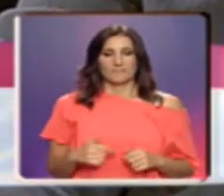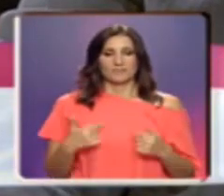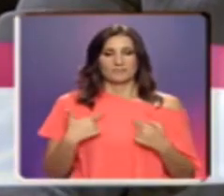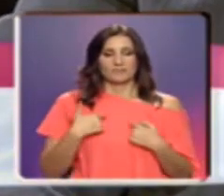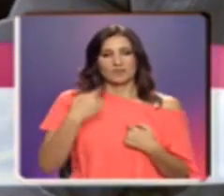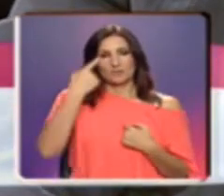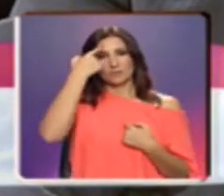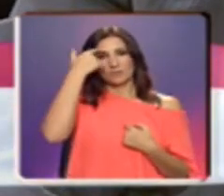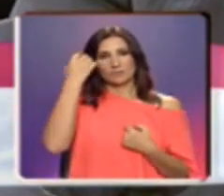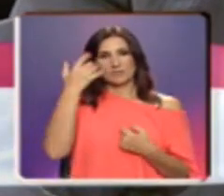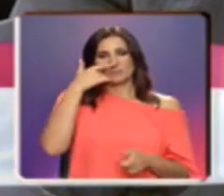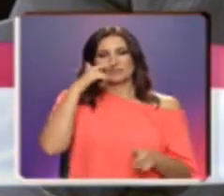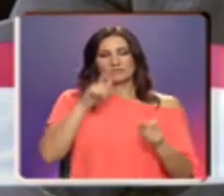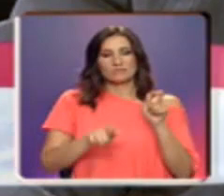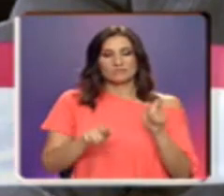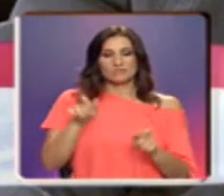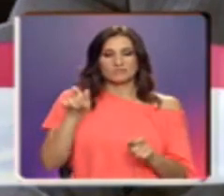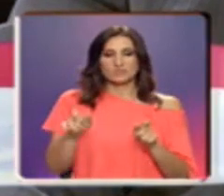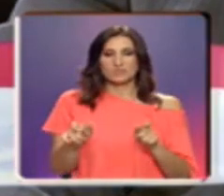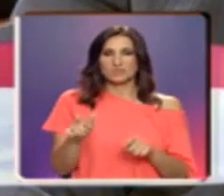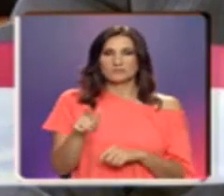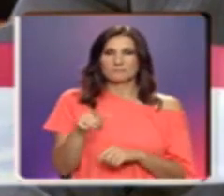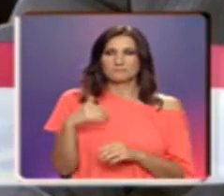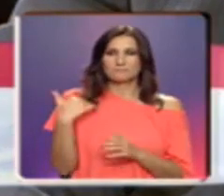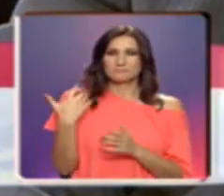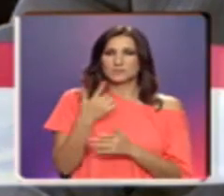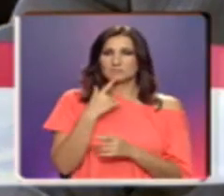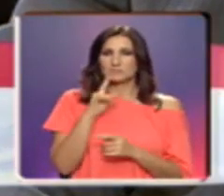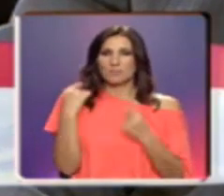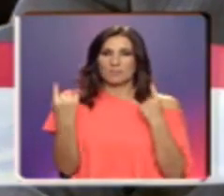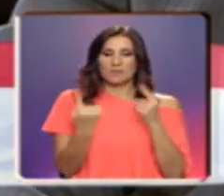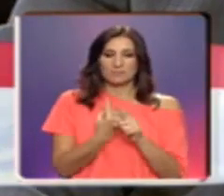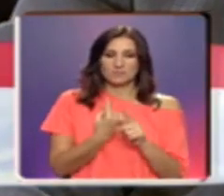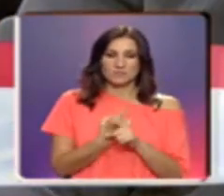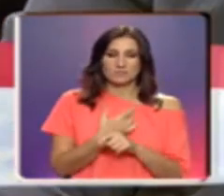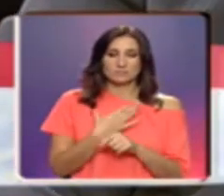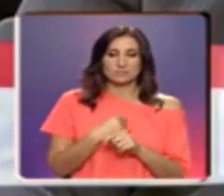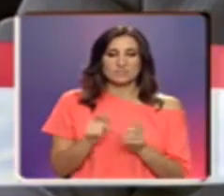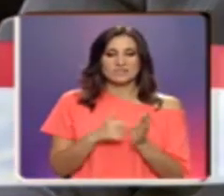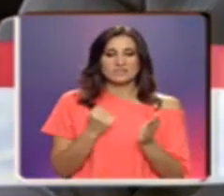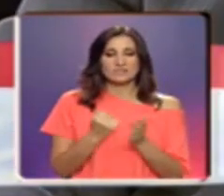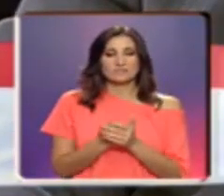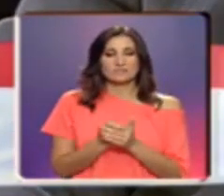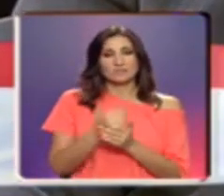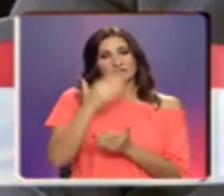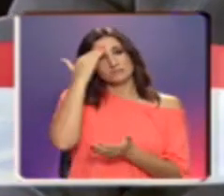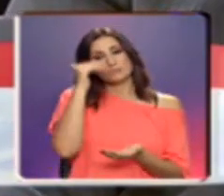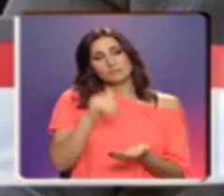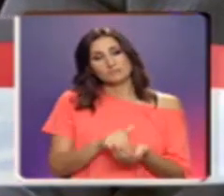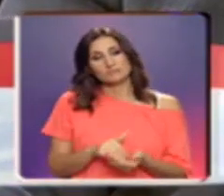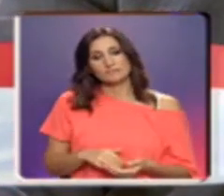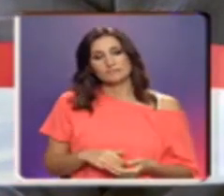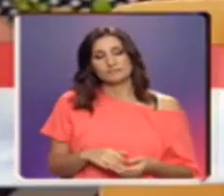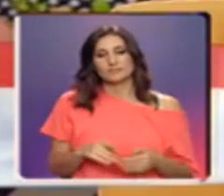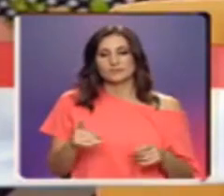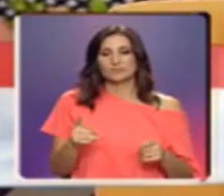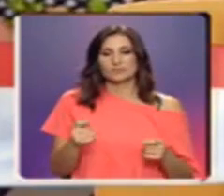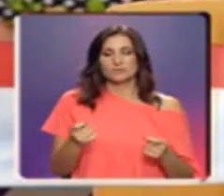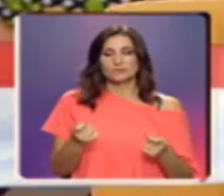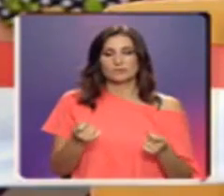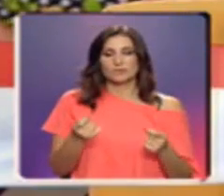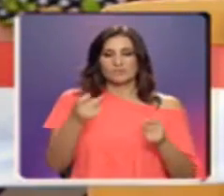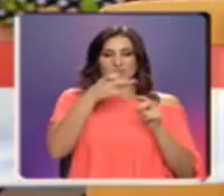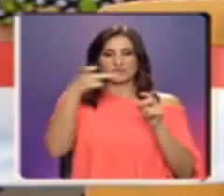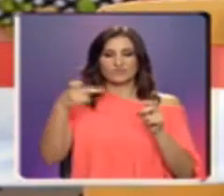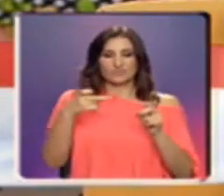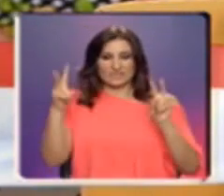Compreendo que as pessoas não tenham percebido algumas coisas, gostei sempre do resultado. Então vou só lançar aqui umas declarações